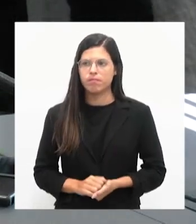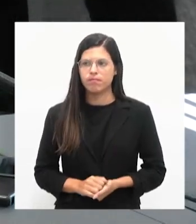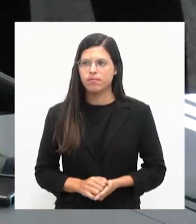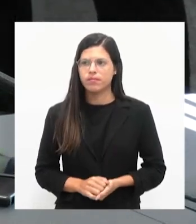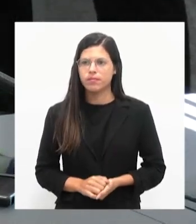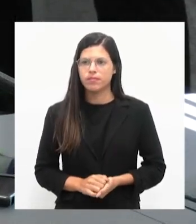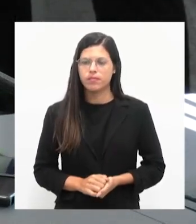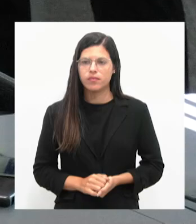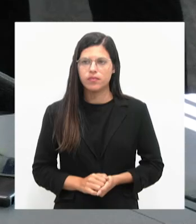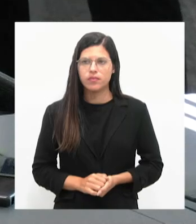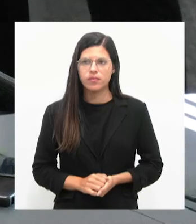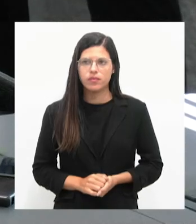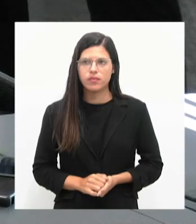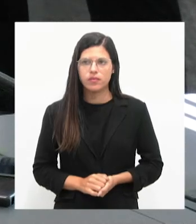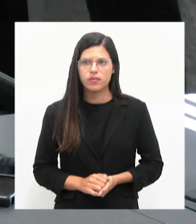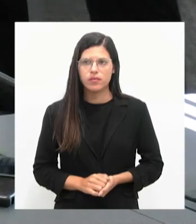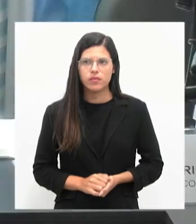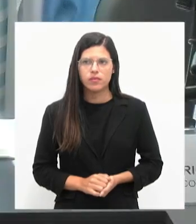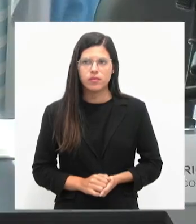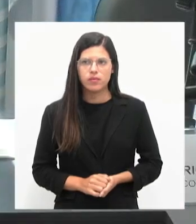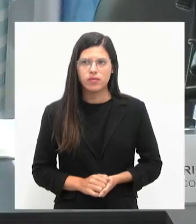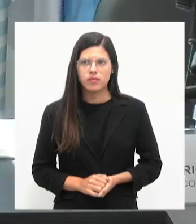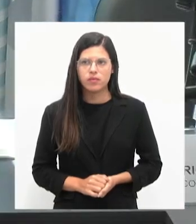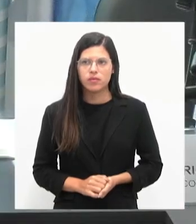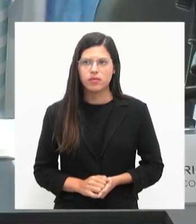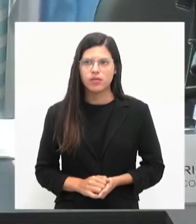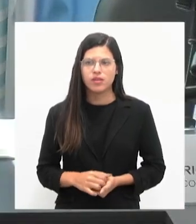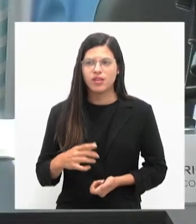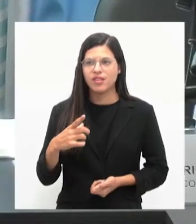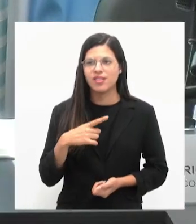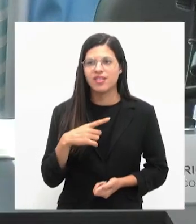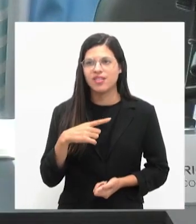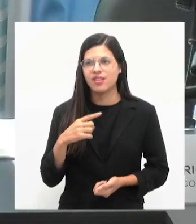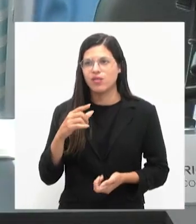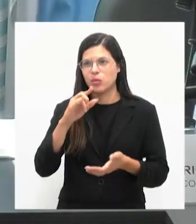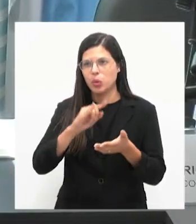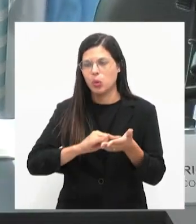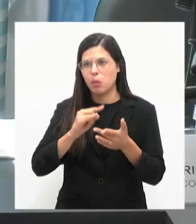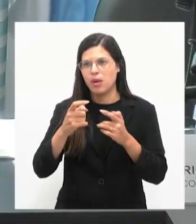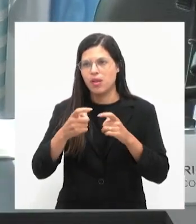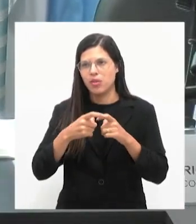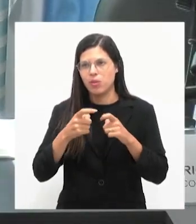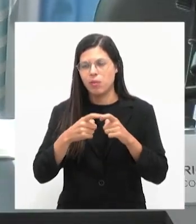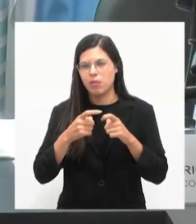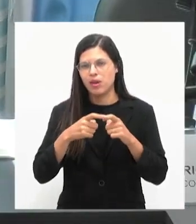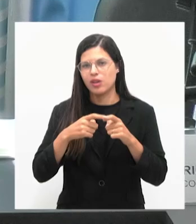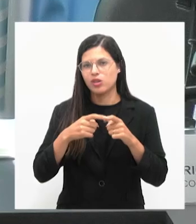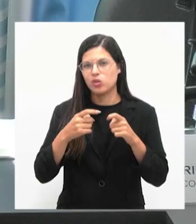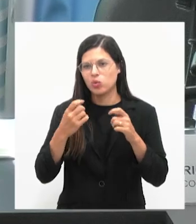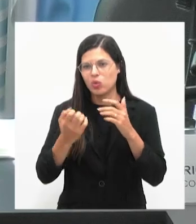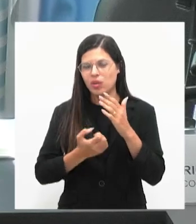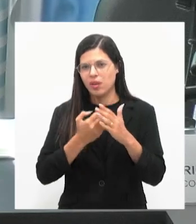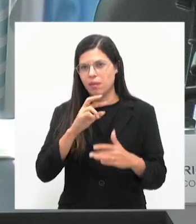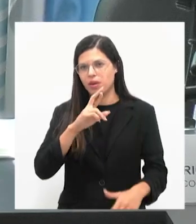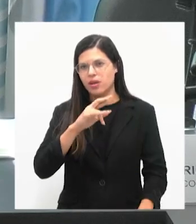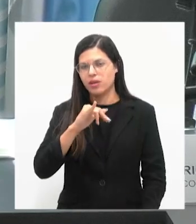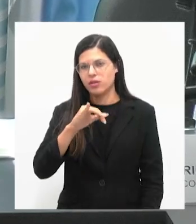Quero dizer que chegou aqui um atestado médico do Rio Parque. Espero que ele se recupere até a próxima terça-feira.